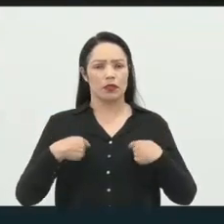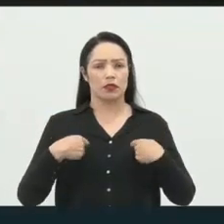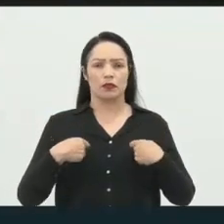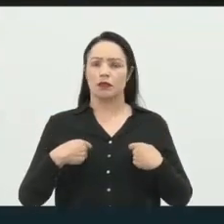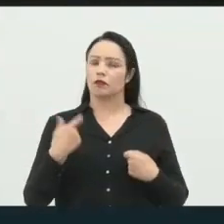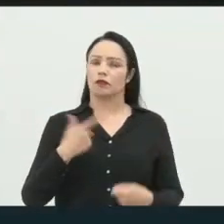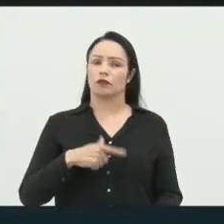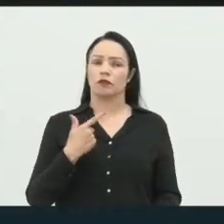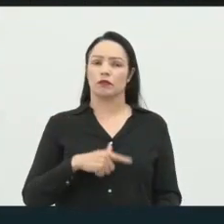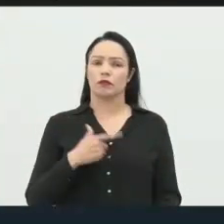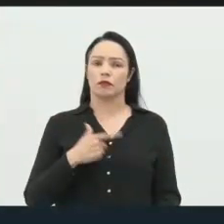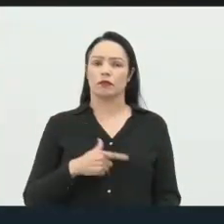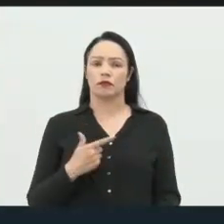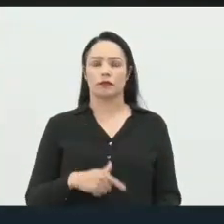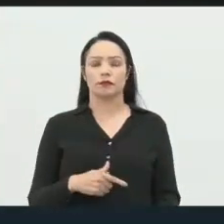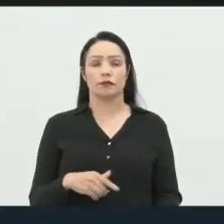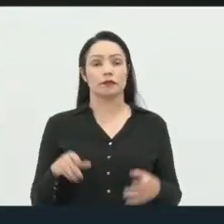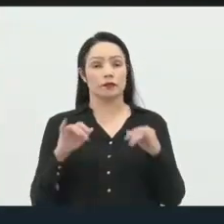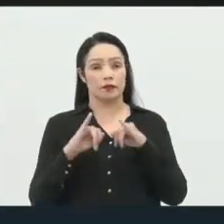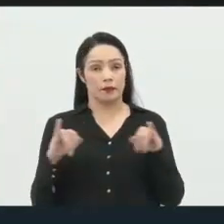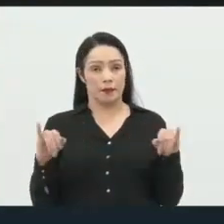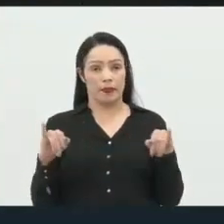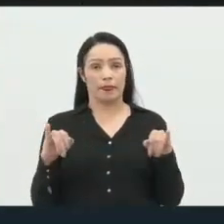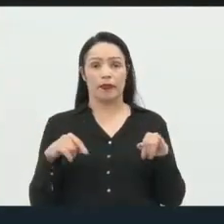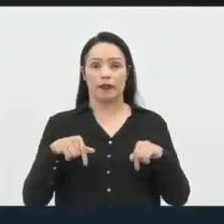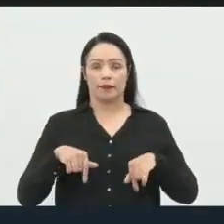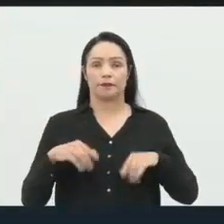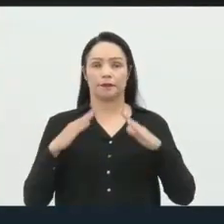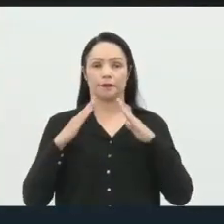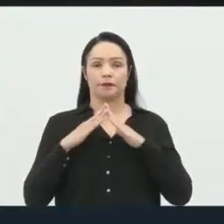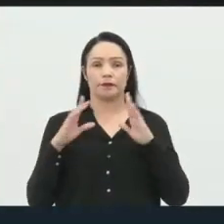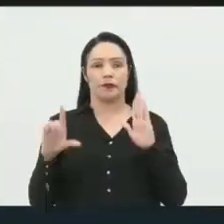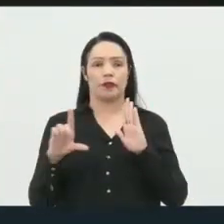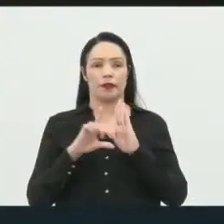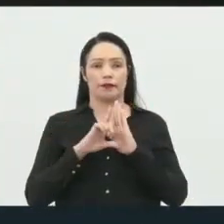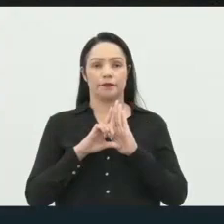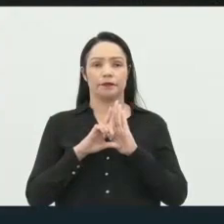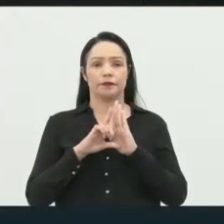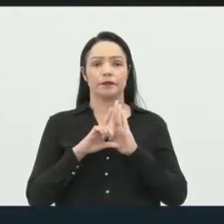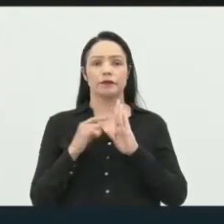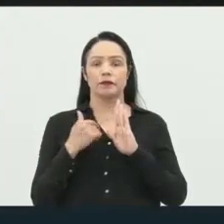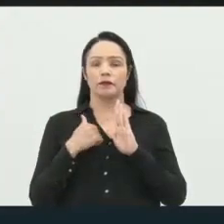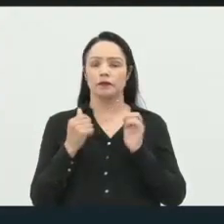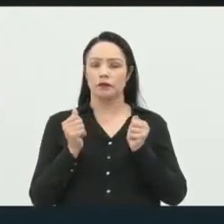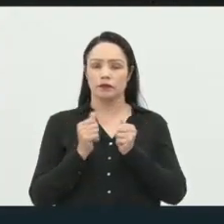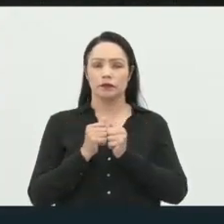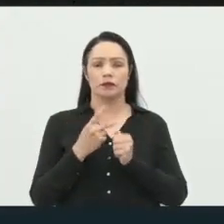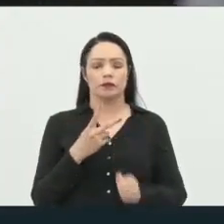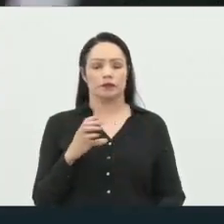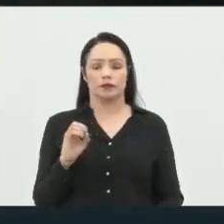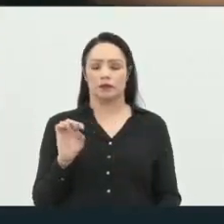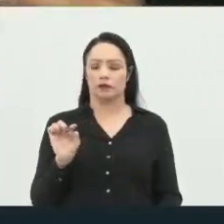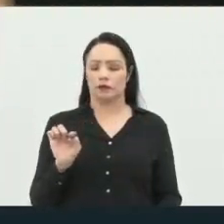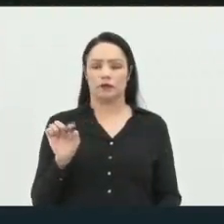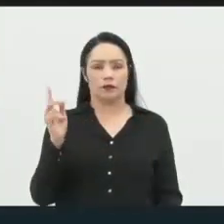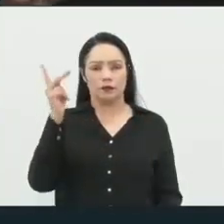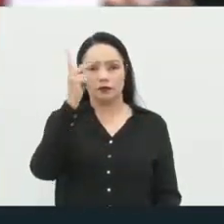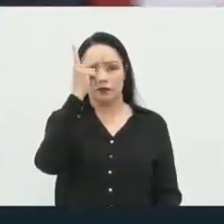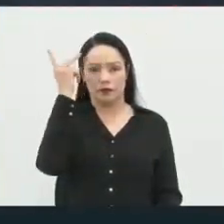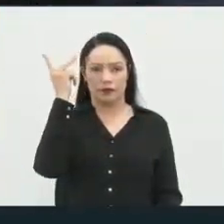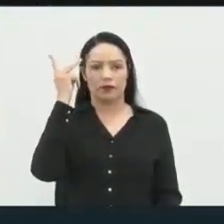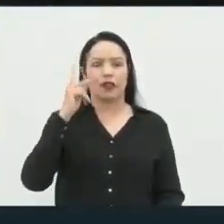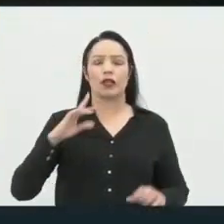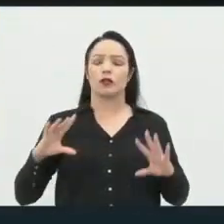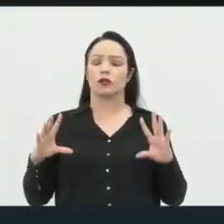quero deixar registrado nessa casa de leis que eu junto essas 20 mil pessoas e toda a cidade